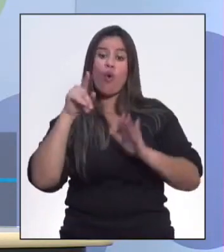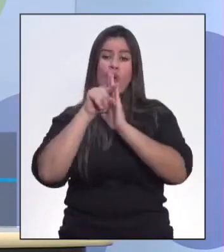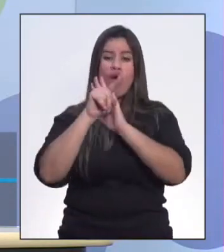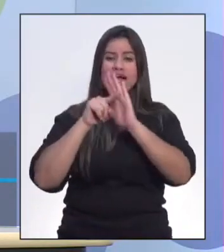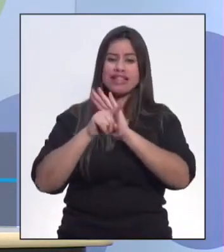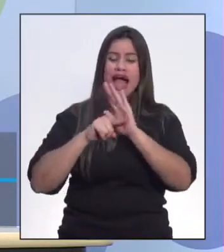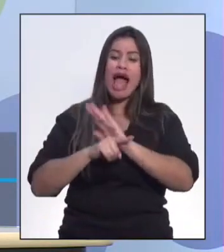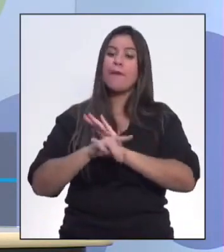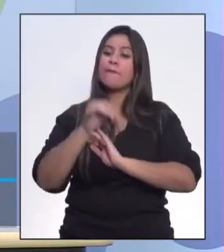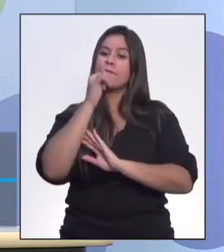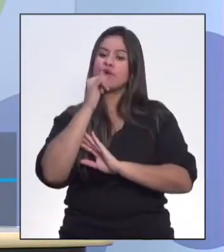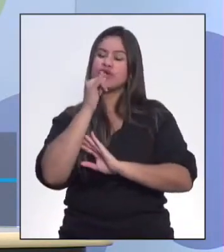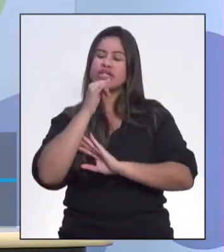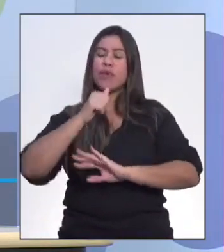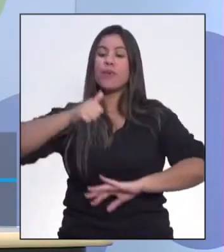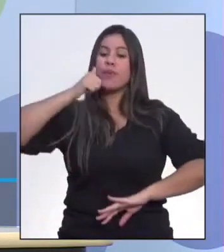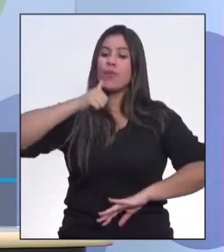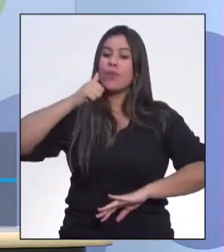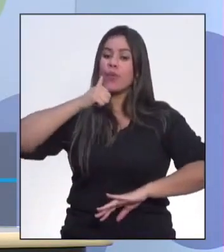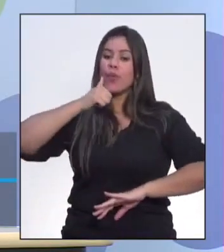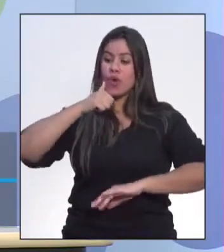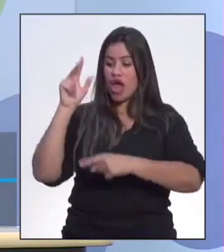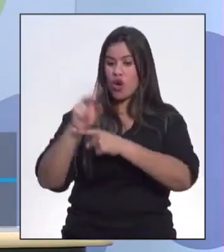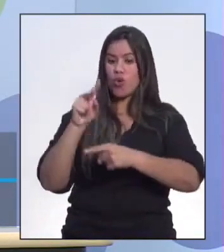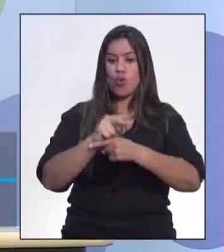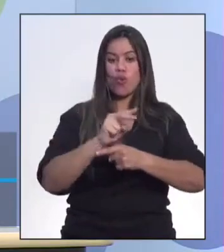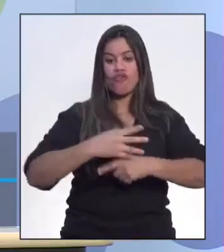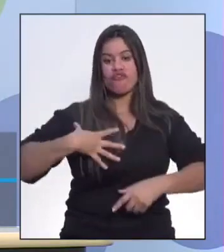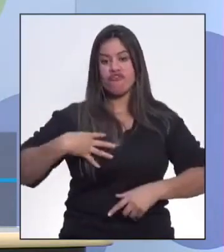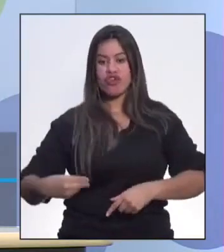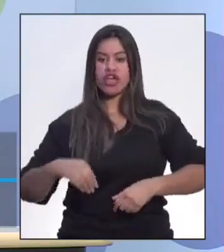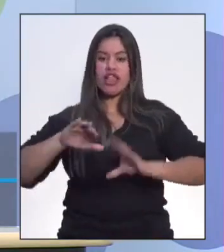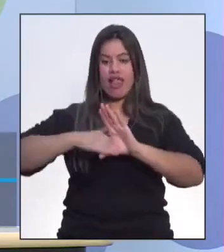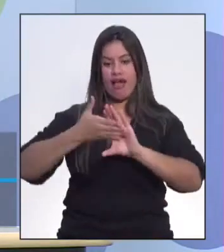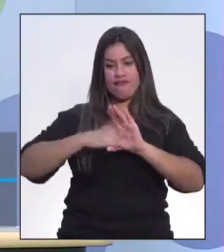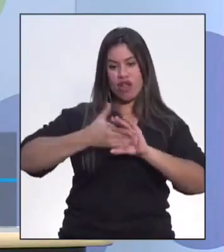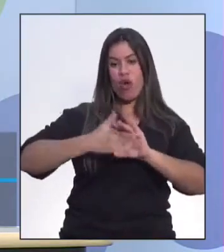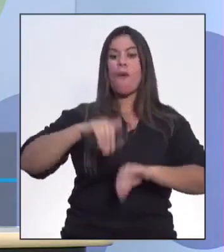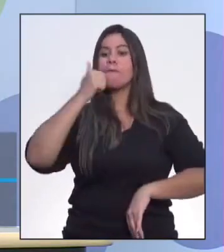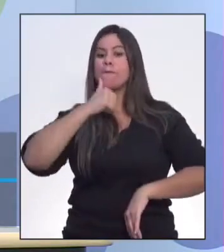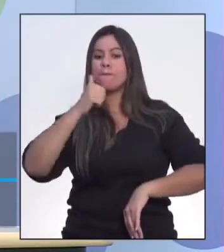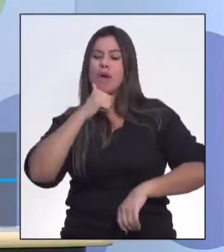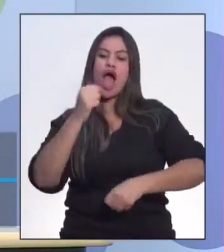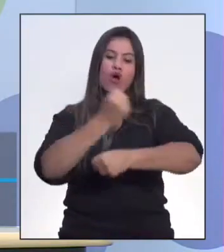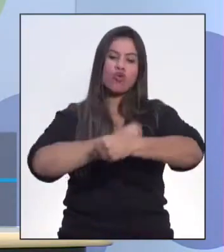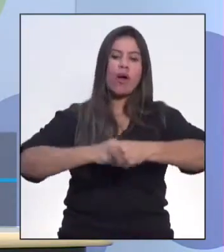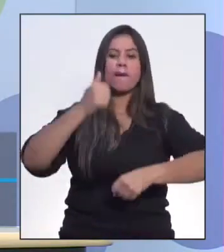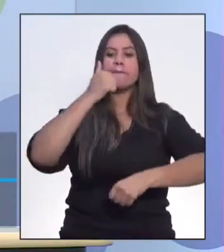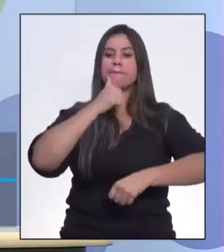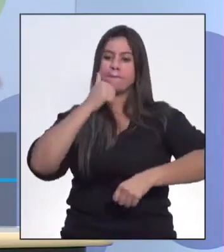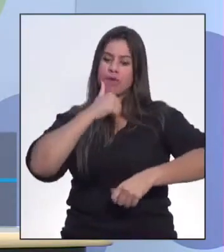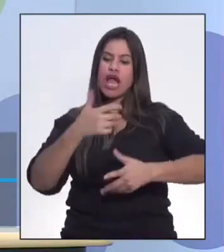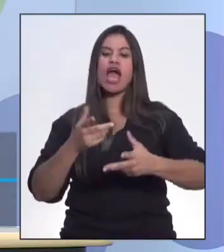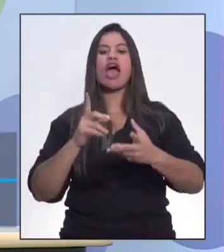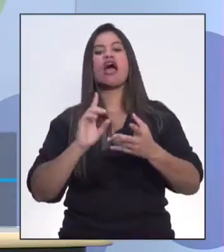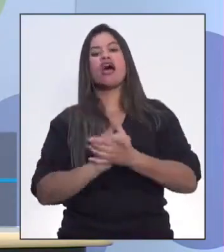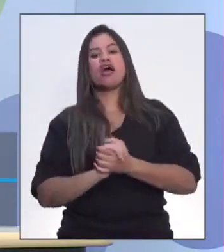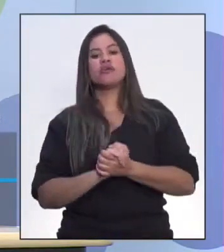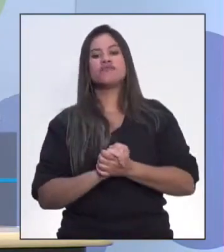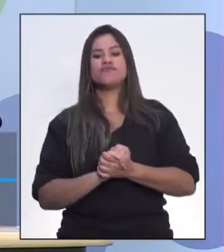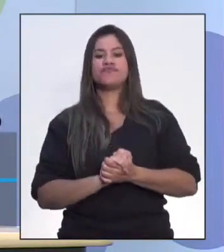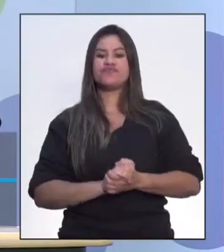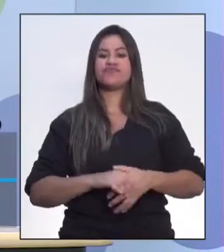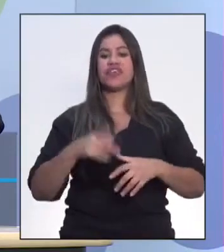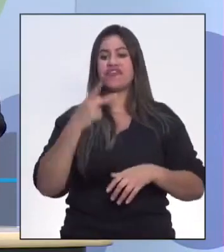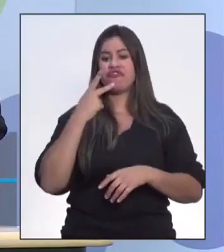quem cuida dos filhos é a mulher, quem tem que trocar fralda é a mulher, quem tem que lavar louça é trabalho de mulher, quem cozinha em casa tem que ser a mulher, né? Que é isso